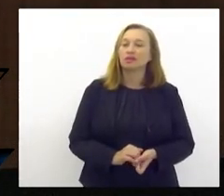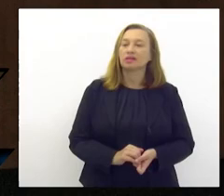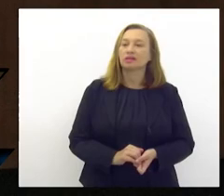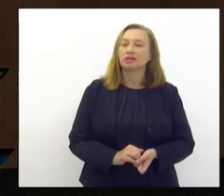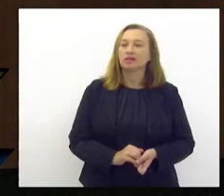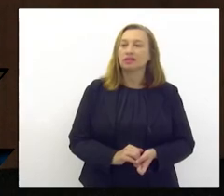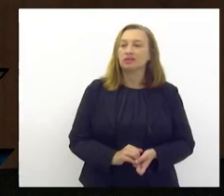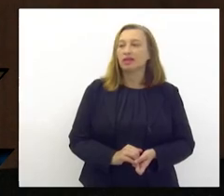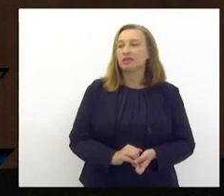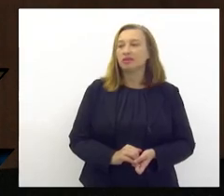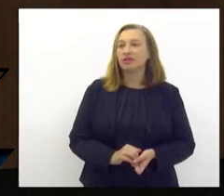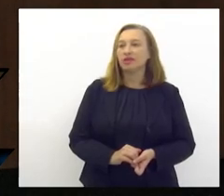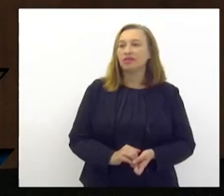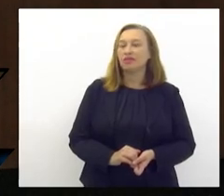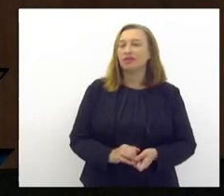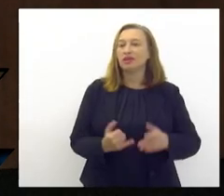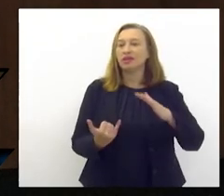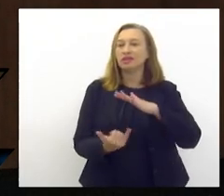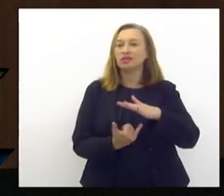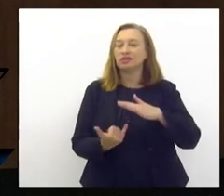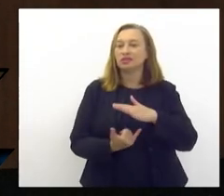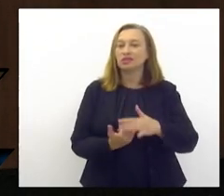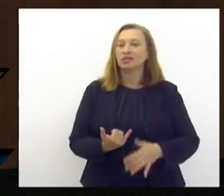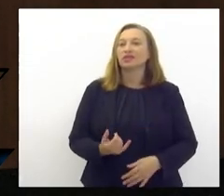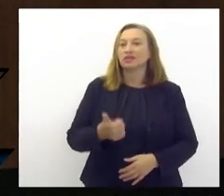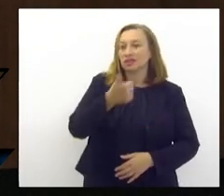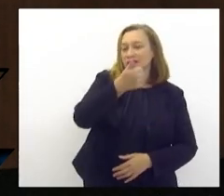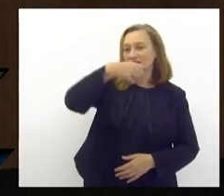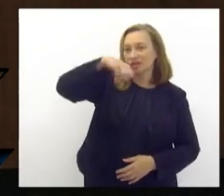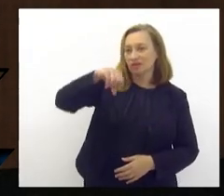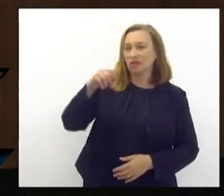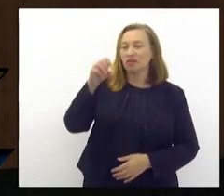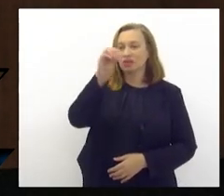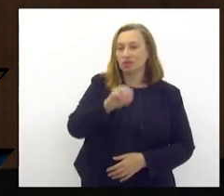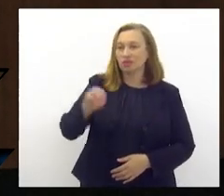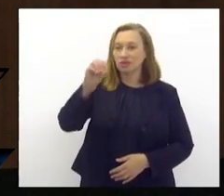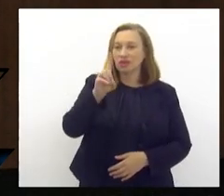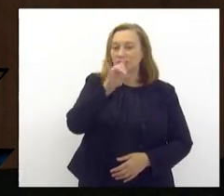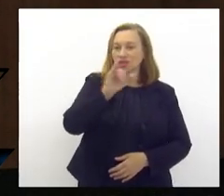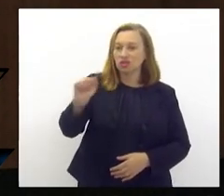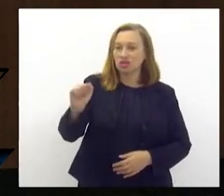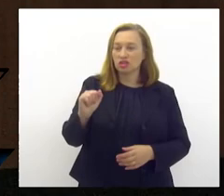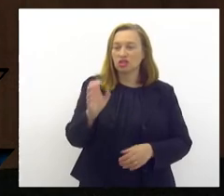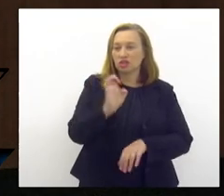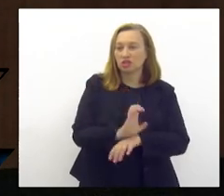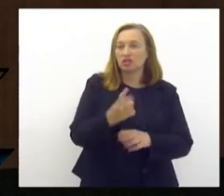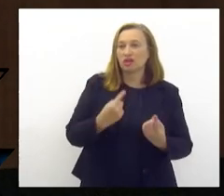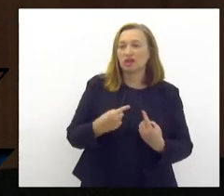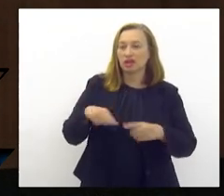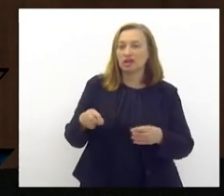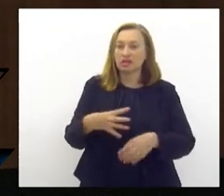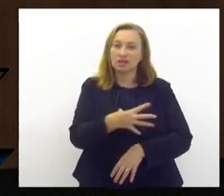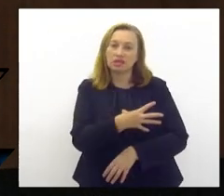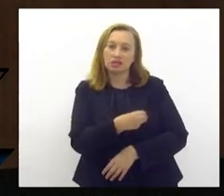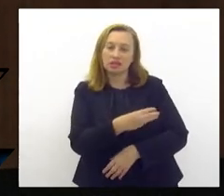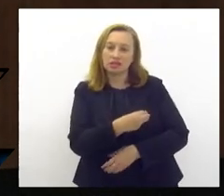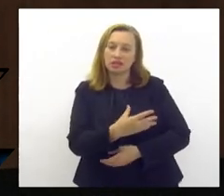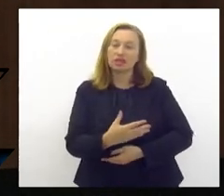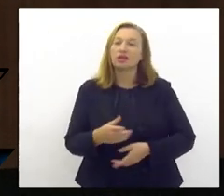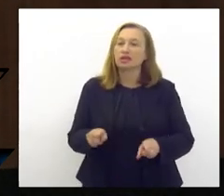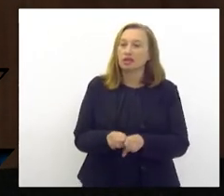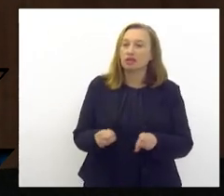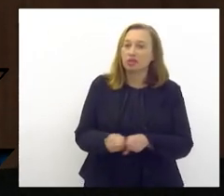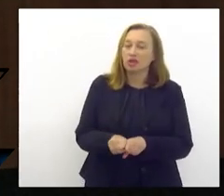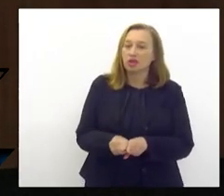institui o dia 19 de outubro como o Dia Estadual de Combate ao Câncer de Mama e do Colo de